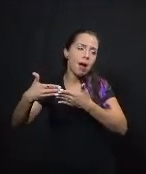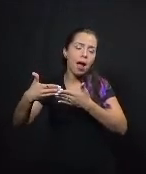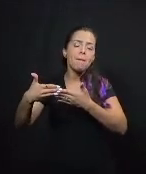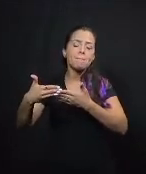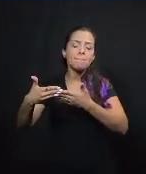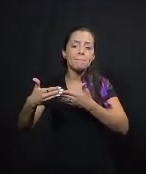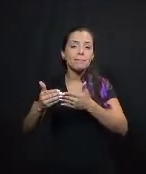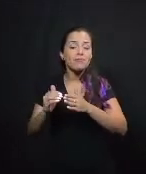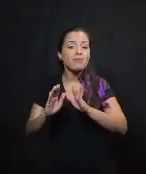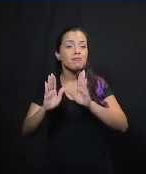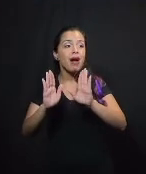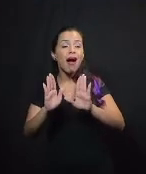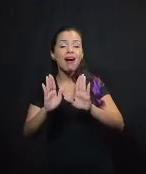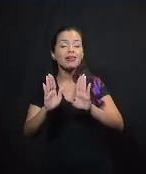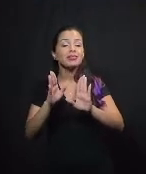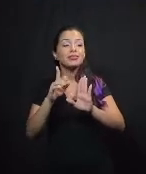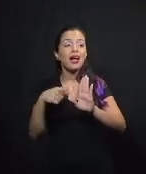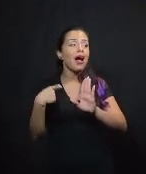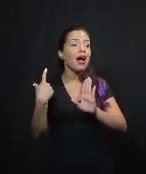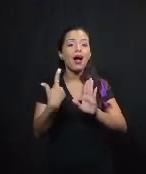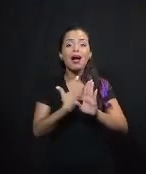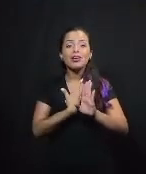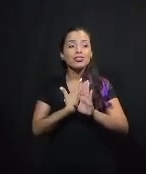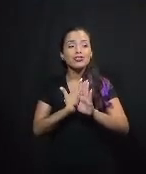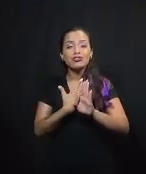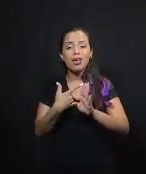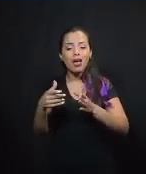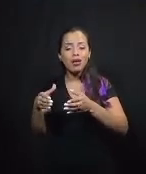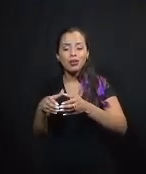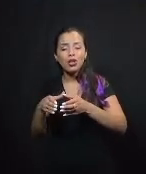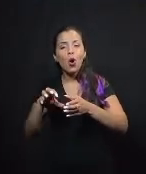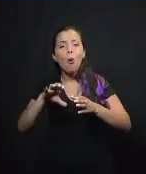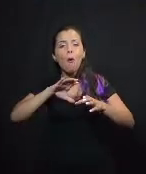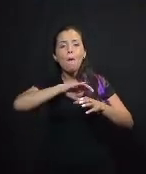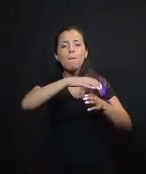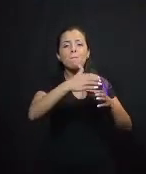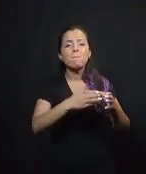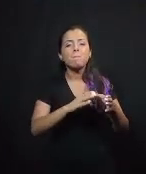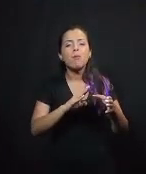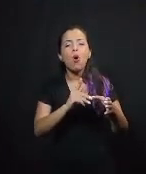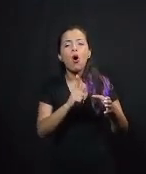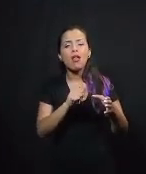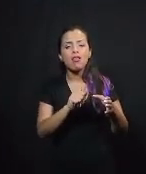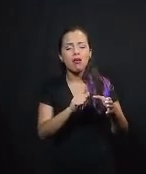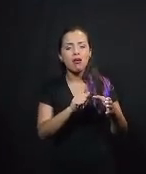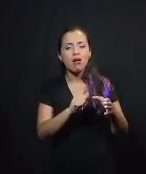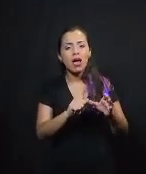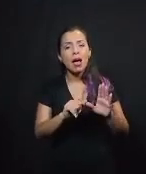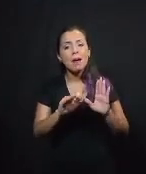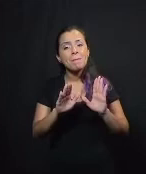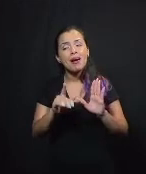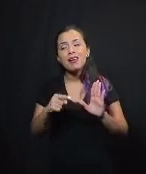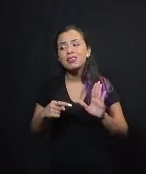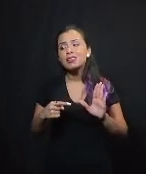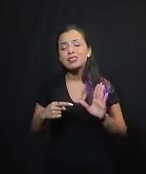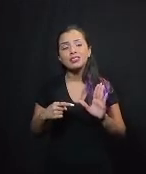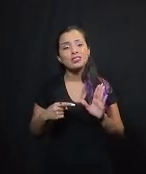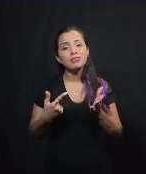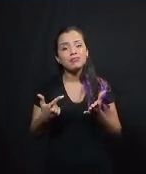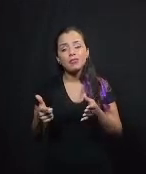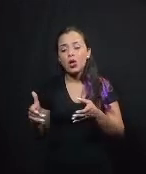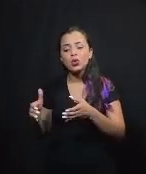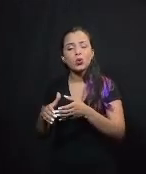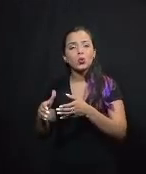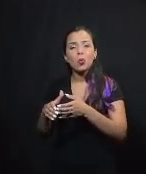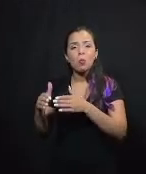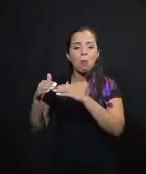Mas quase vemos parte da ilha ou da bolha, como você quiser. Mas essa gente não pode fazer isso,